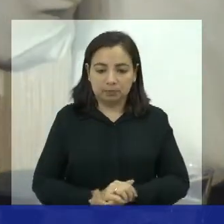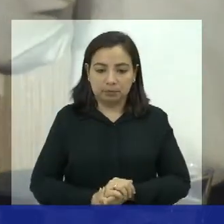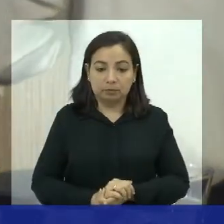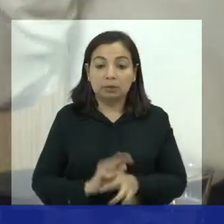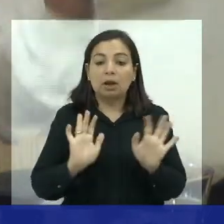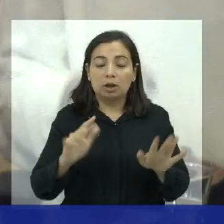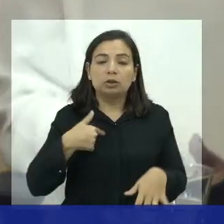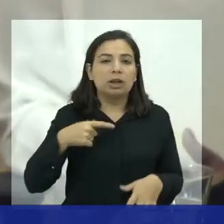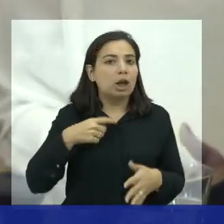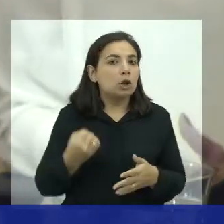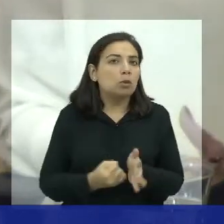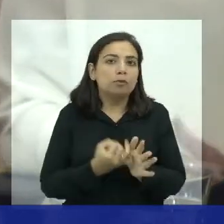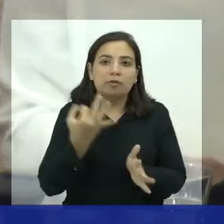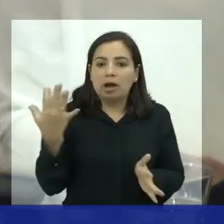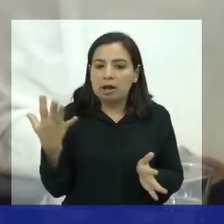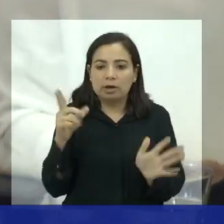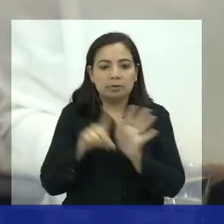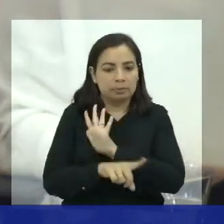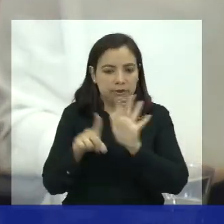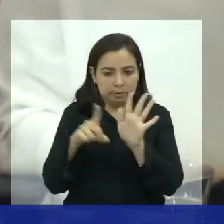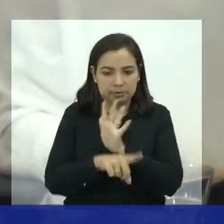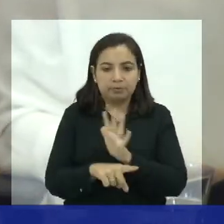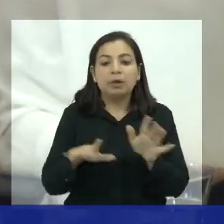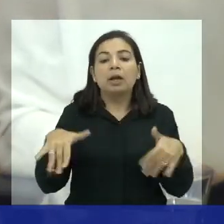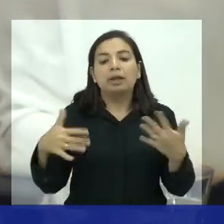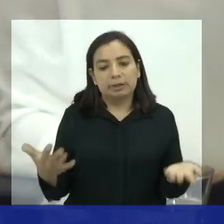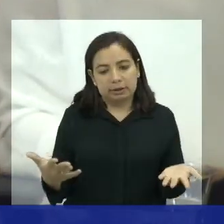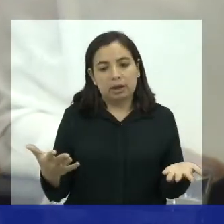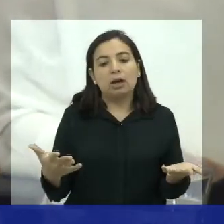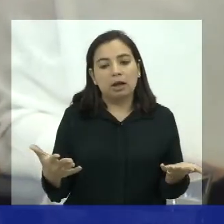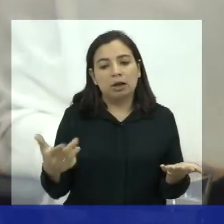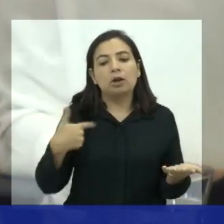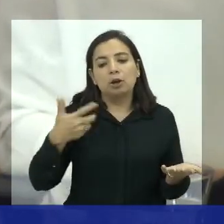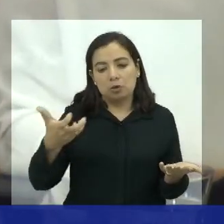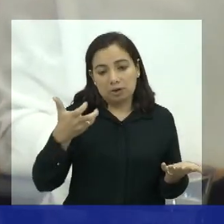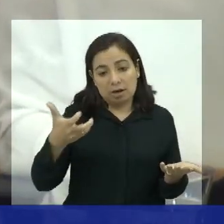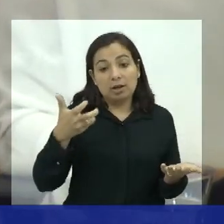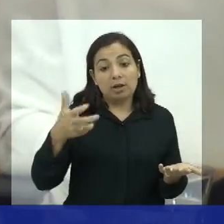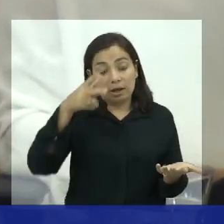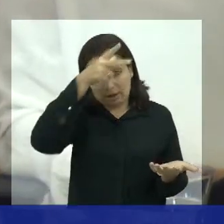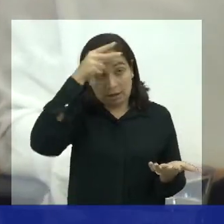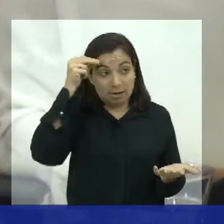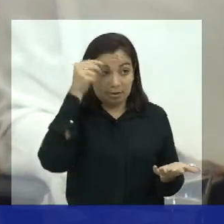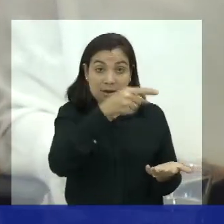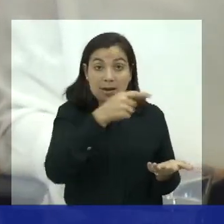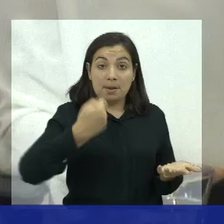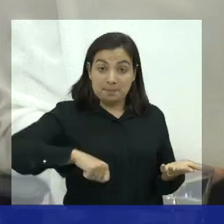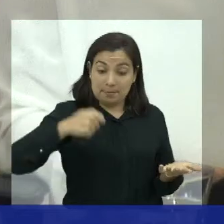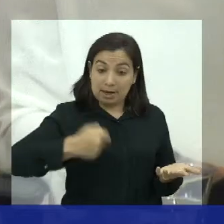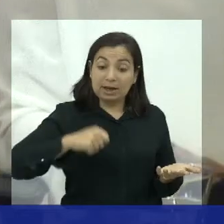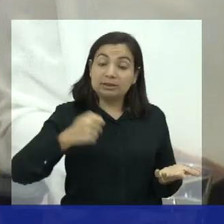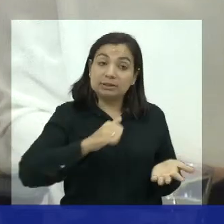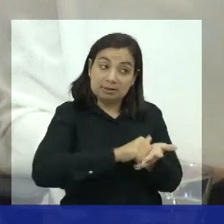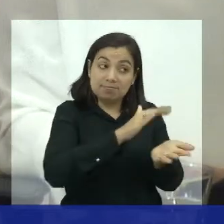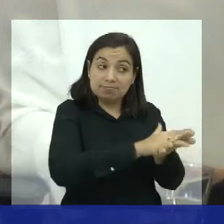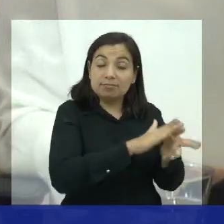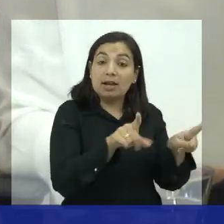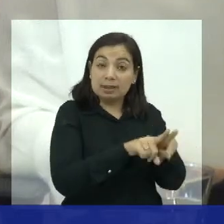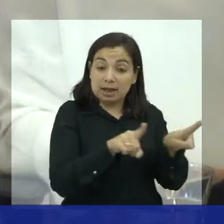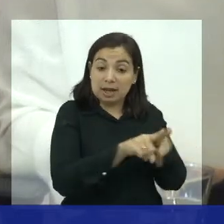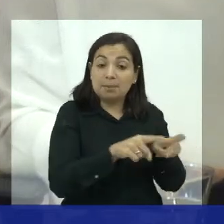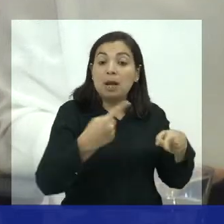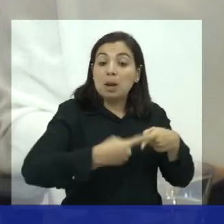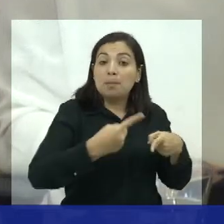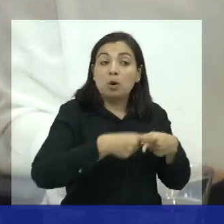a colocar. Eu gostaria que o município também fosse penalizado pela omissão da implementação de políticas